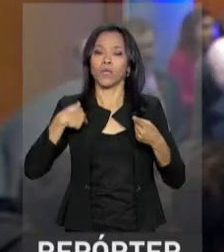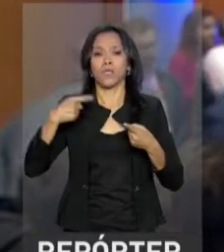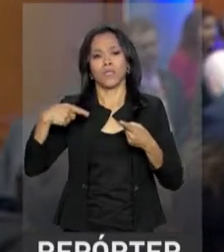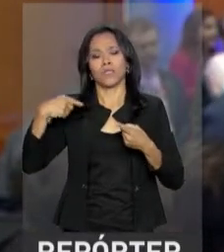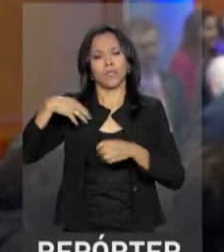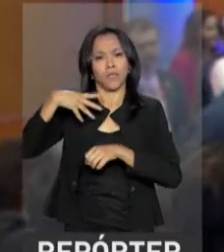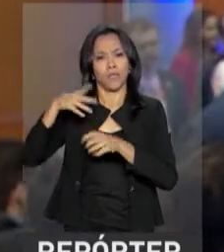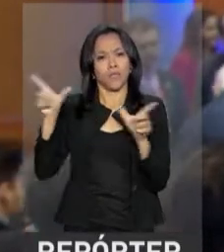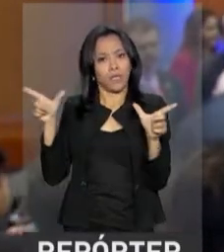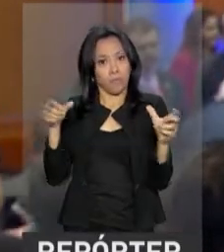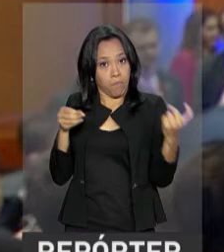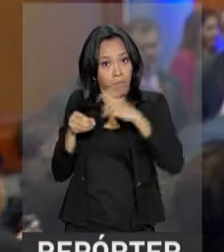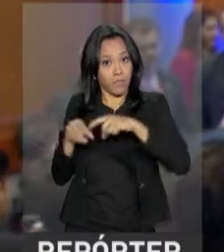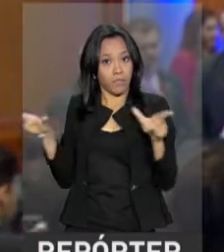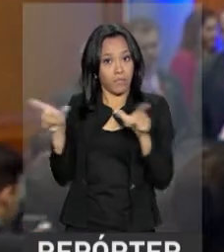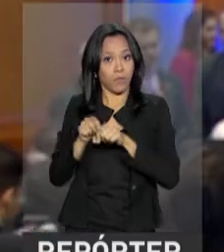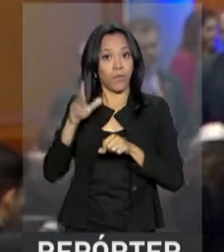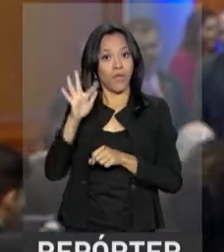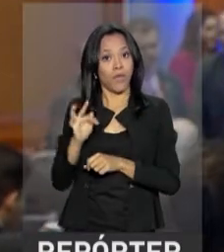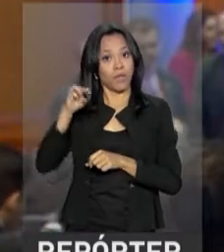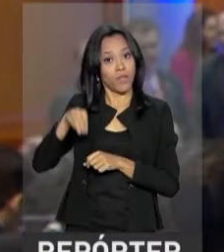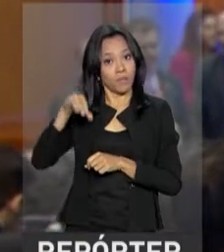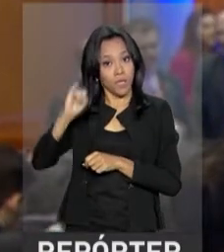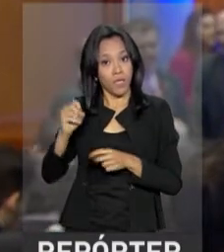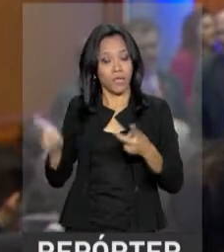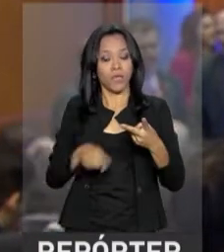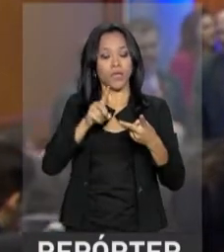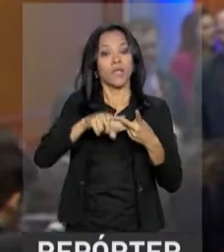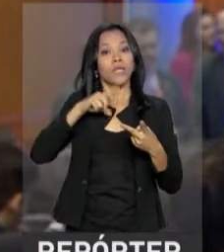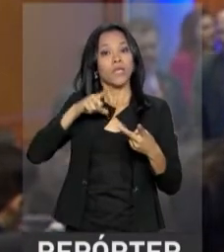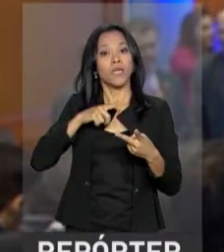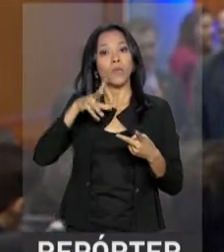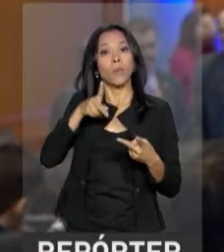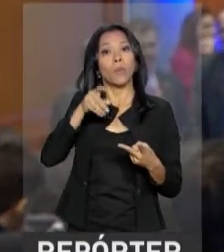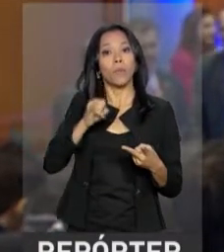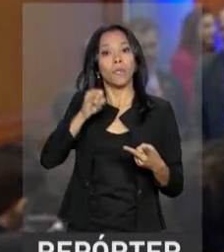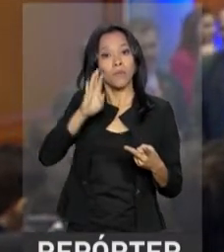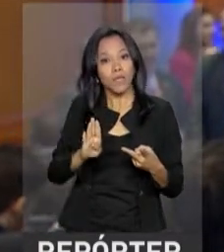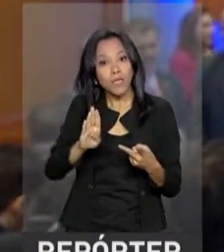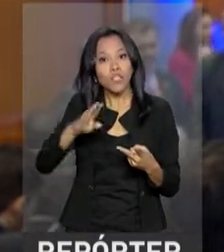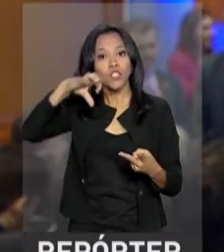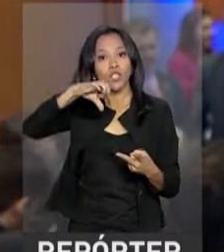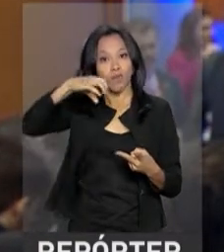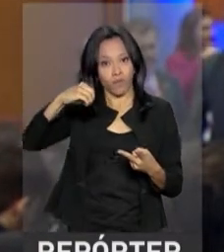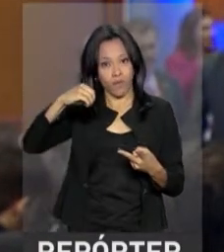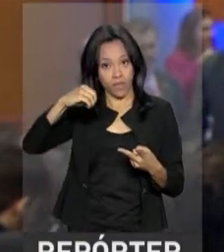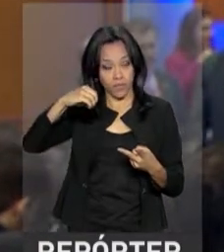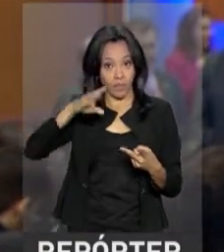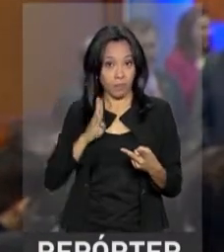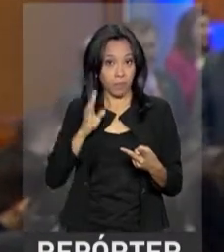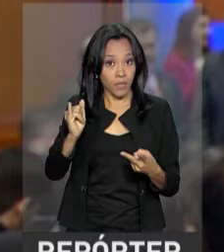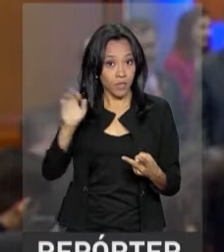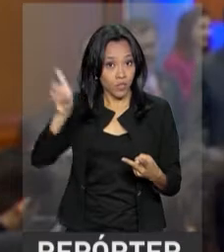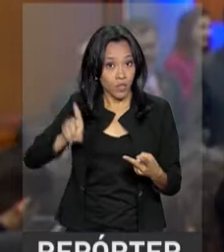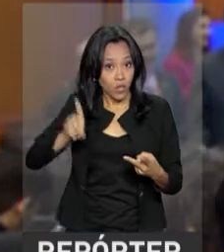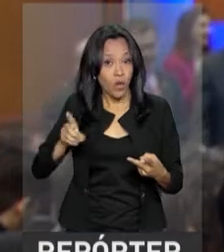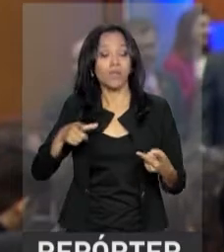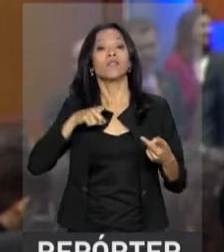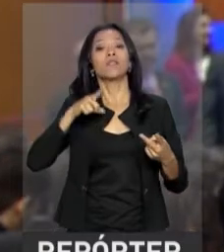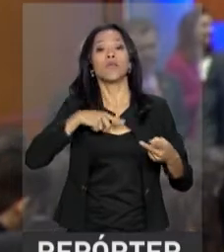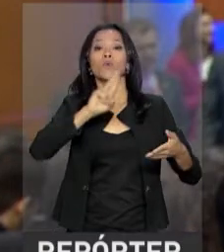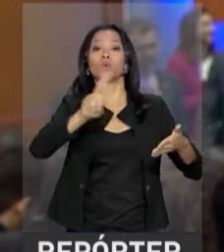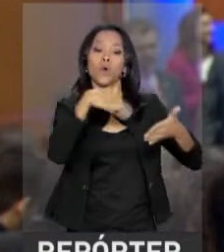internacional e países com pib acima de 90 bilhões de dólares estão na lista também todos os